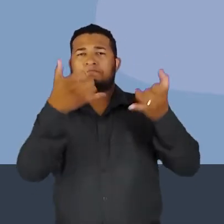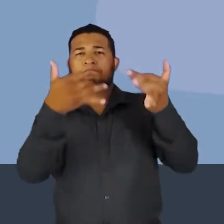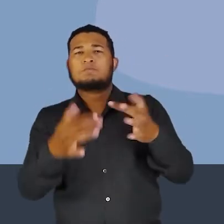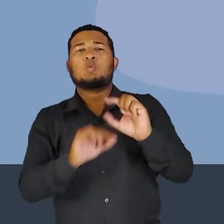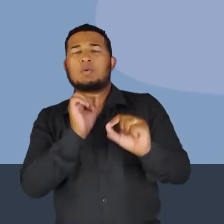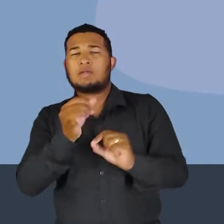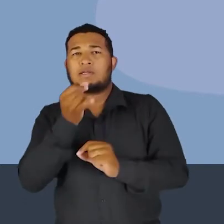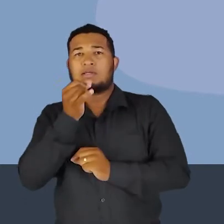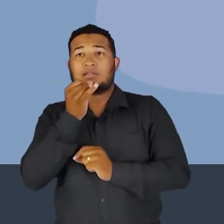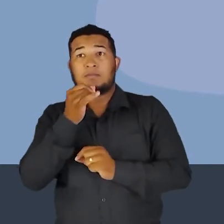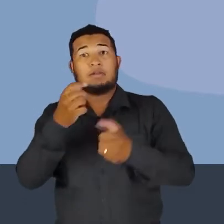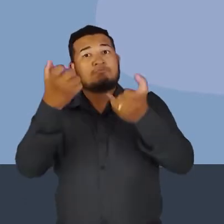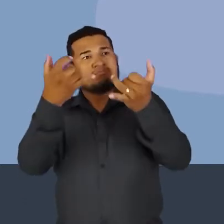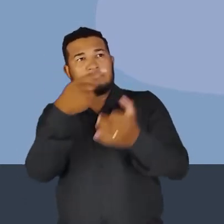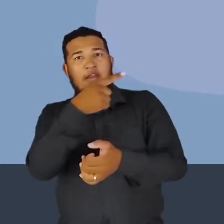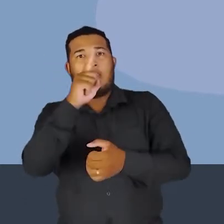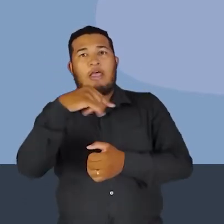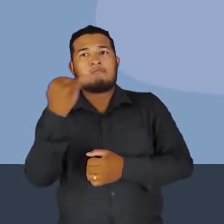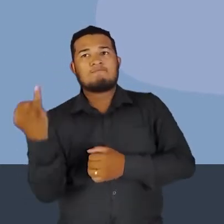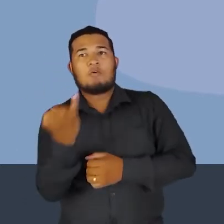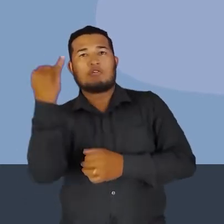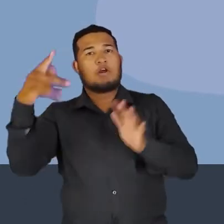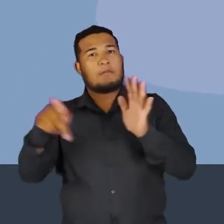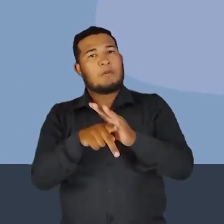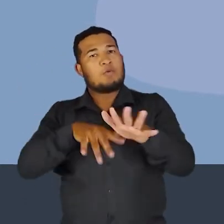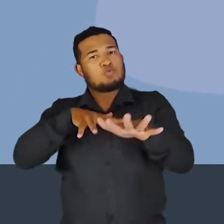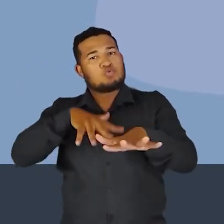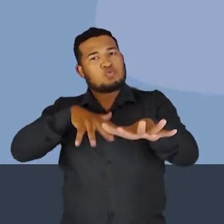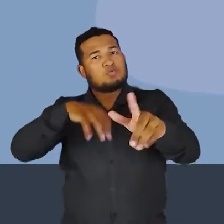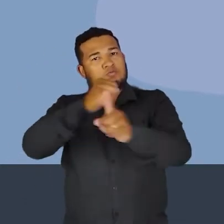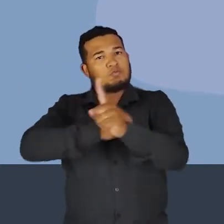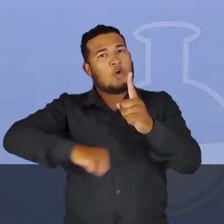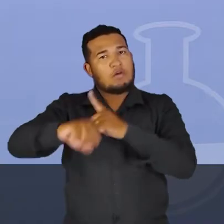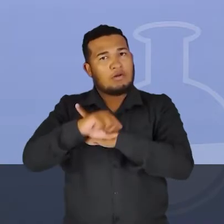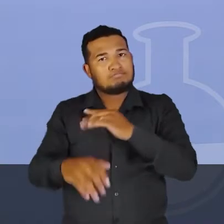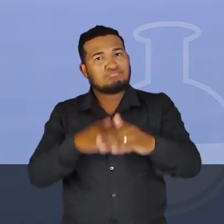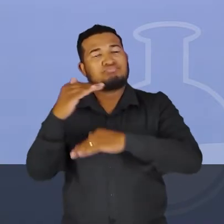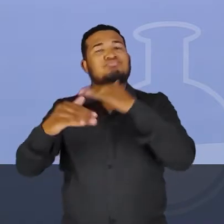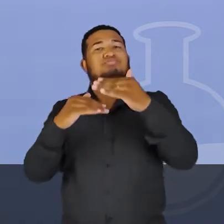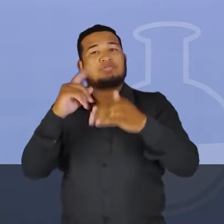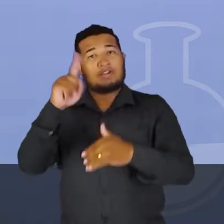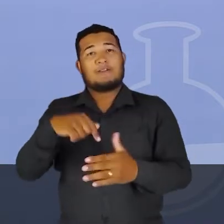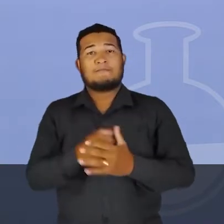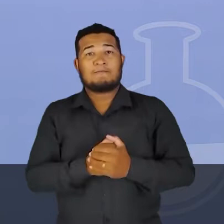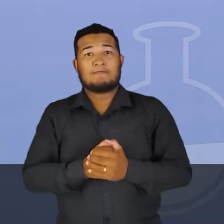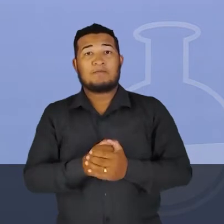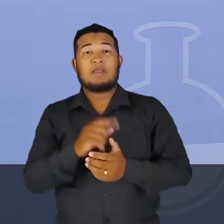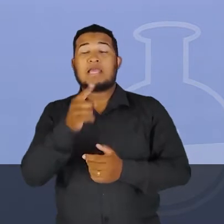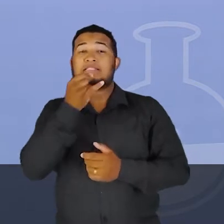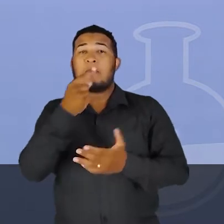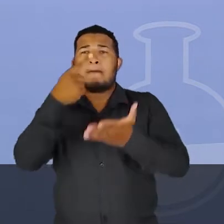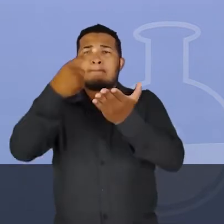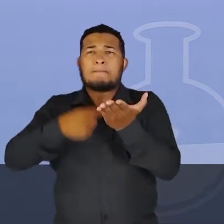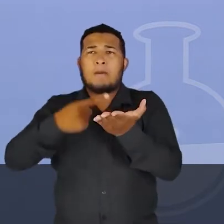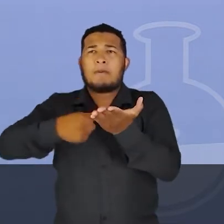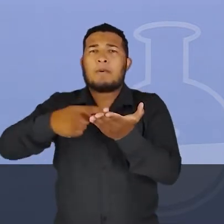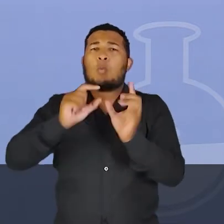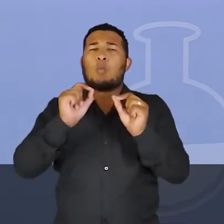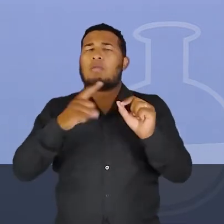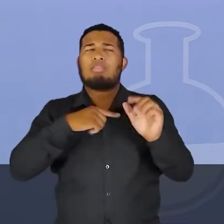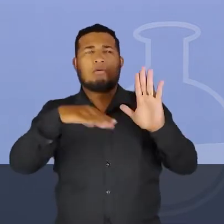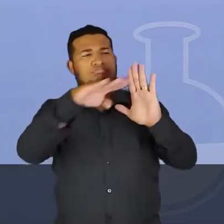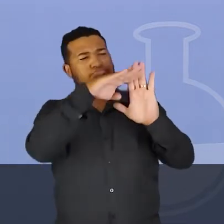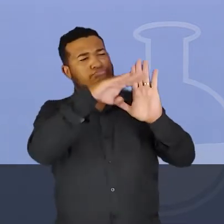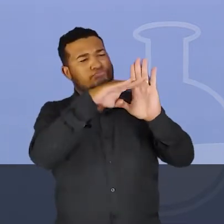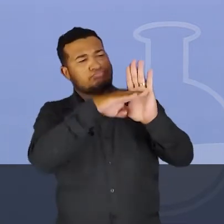importantes na construção dos movimentos sociais e em seus processos. É o que nós chamamos da agenda. O que está em pauta, né?